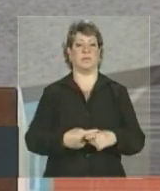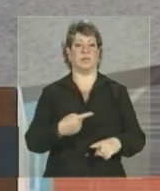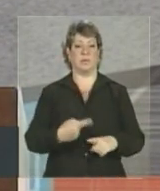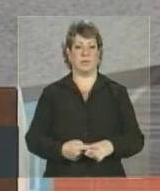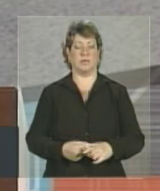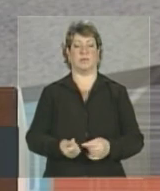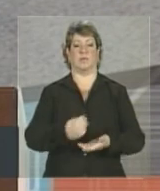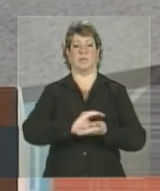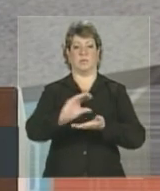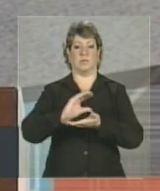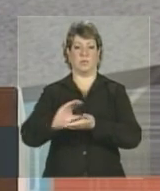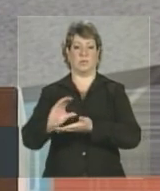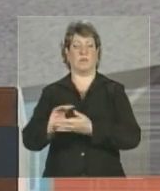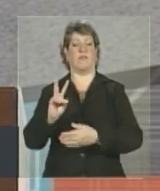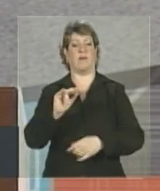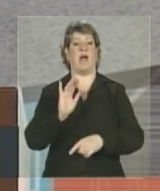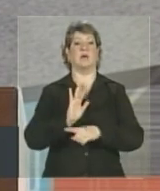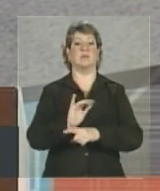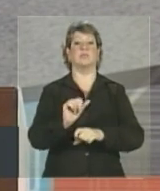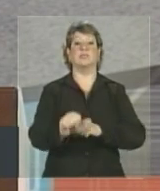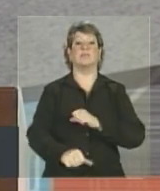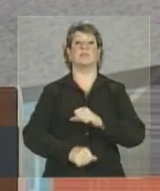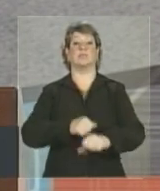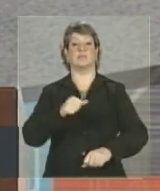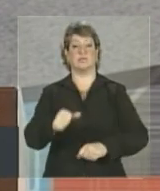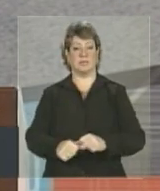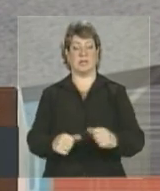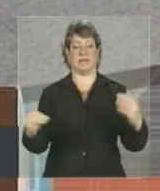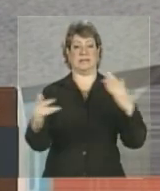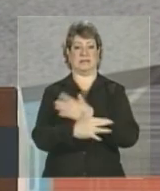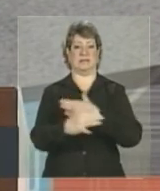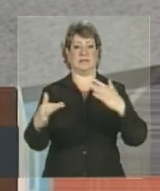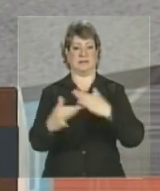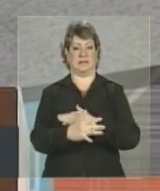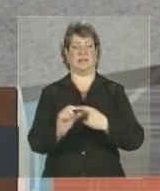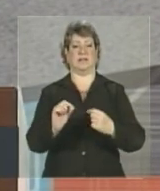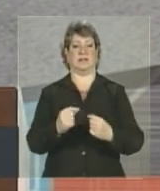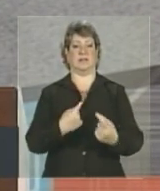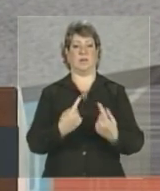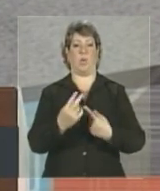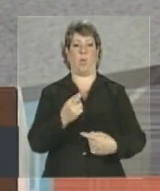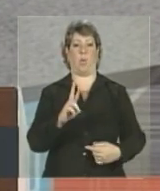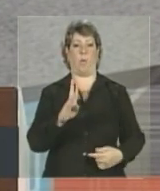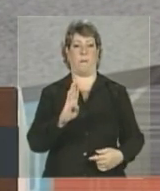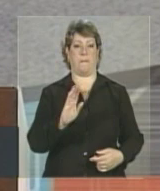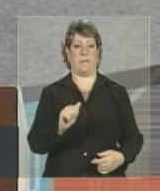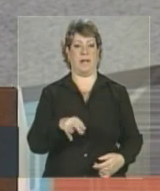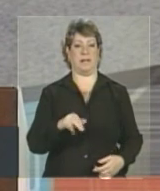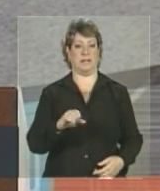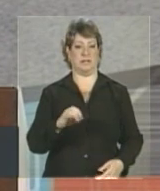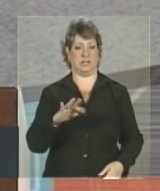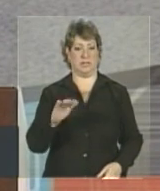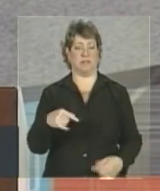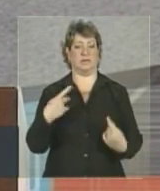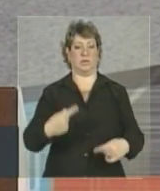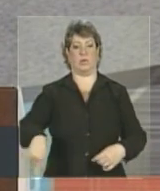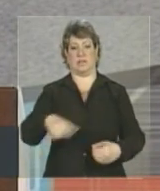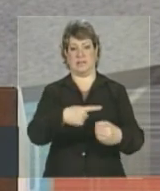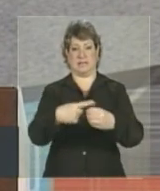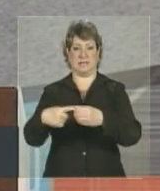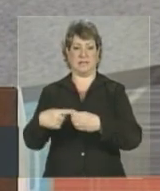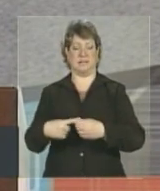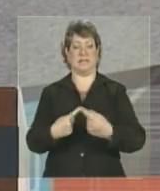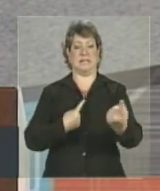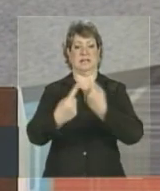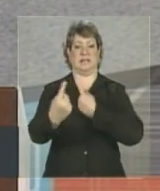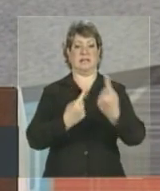investimentos que vão transformar a realidade urbanística de nossas cidades e integrar sistemas de